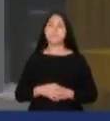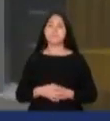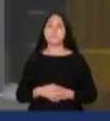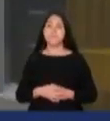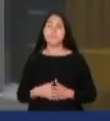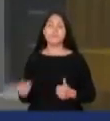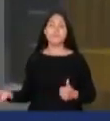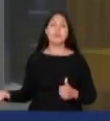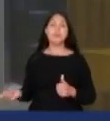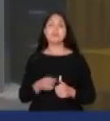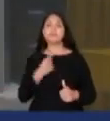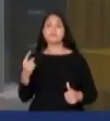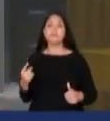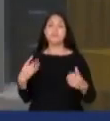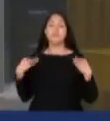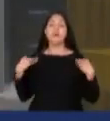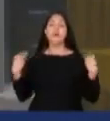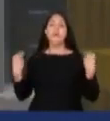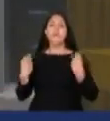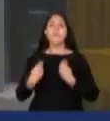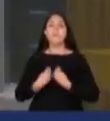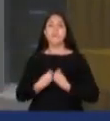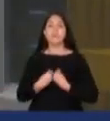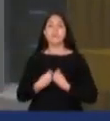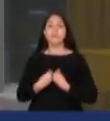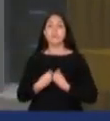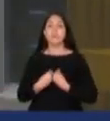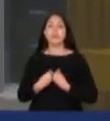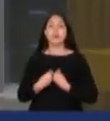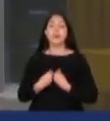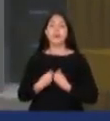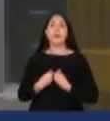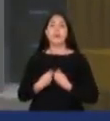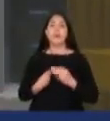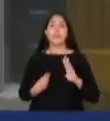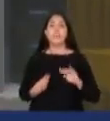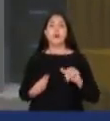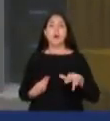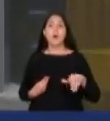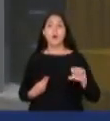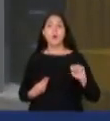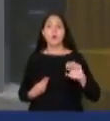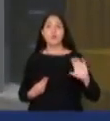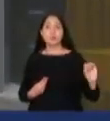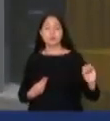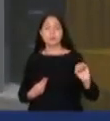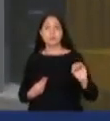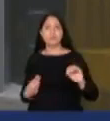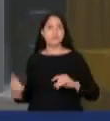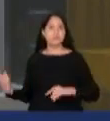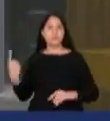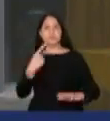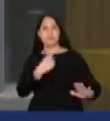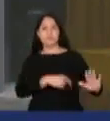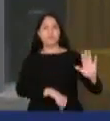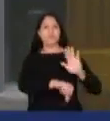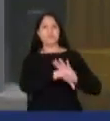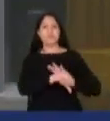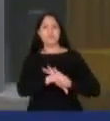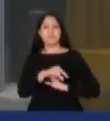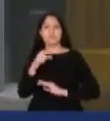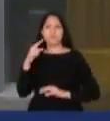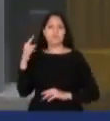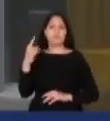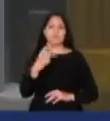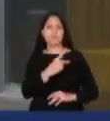o ministro Supremo, ministro Barroso. Diz que o ministro é criminoso e mentiroso. Palavras de um